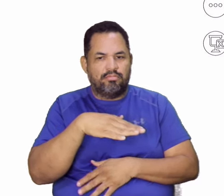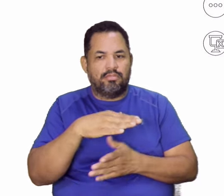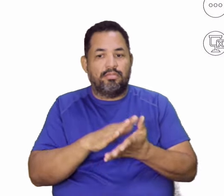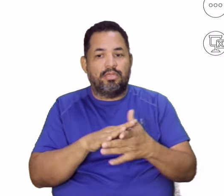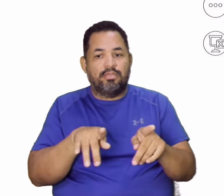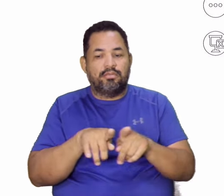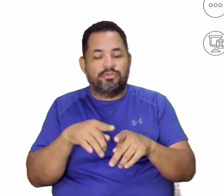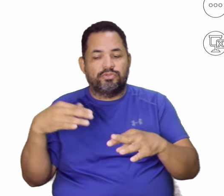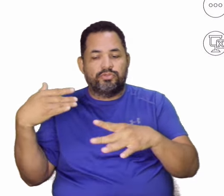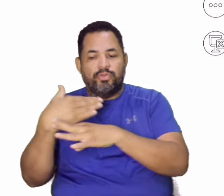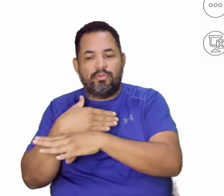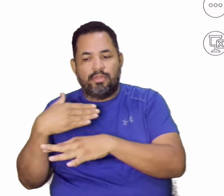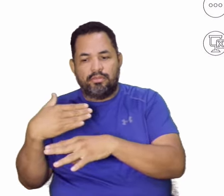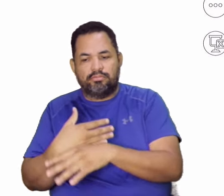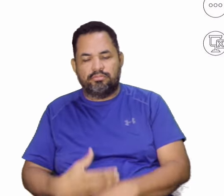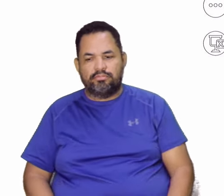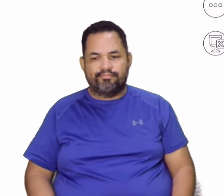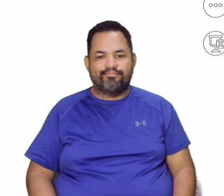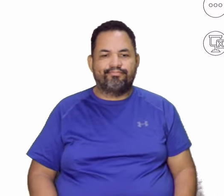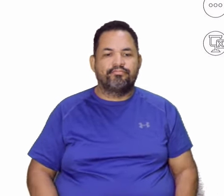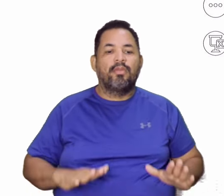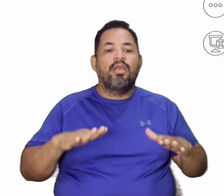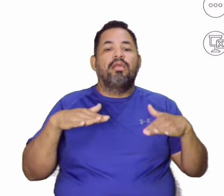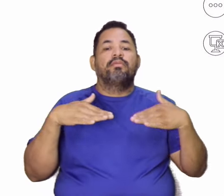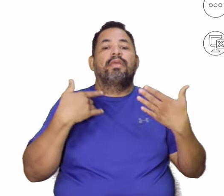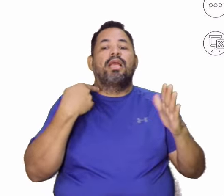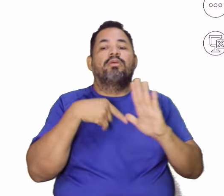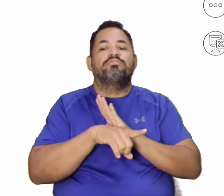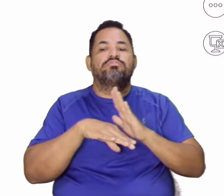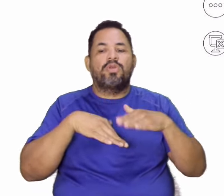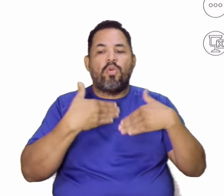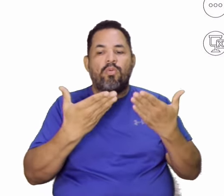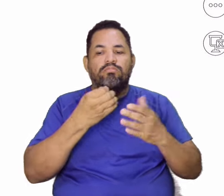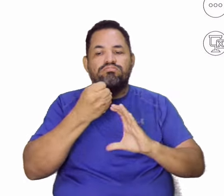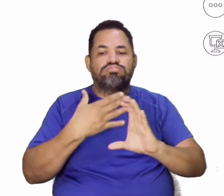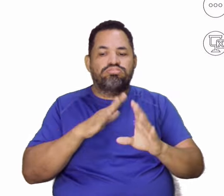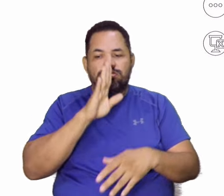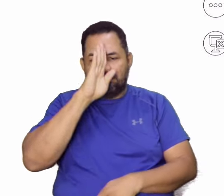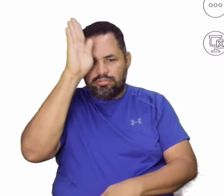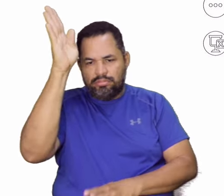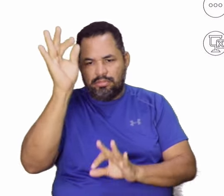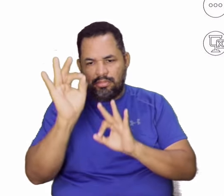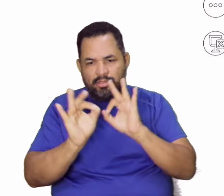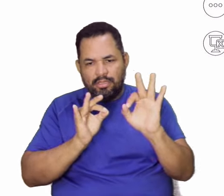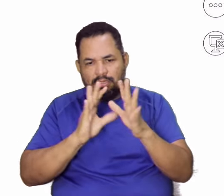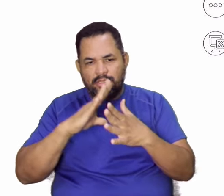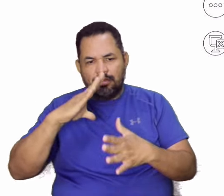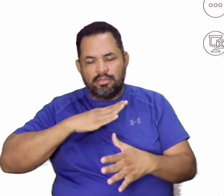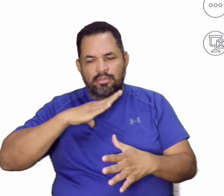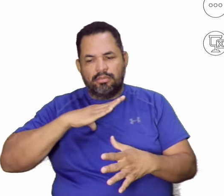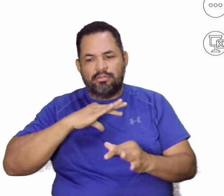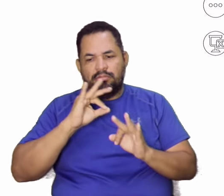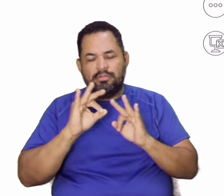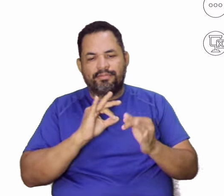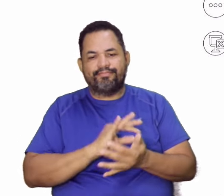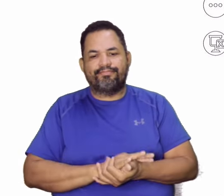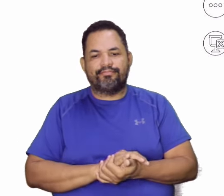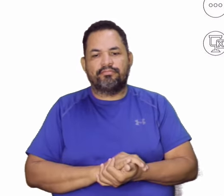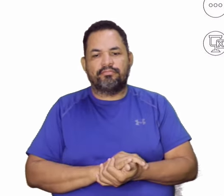Urbano tá E no urbano Qual é a característica fundamental a gente tá falando de